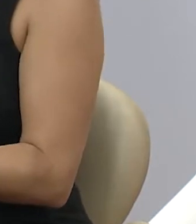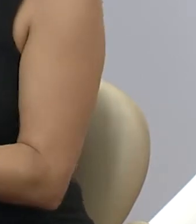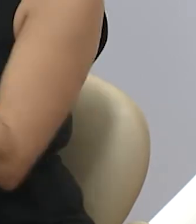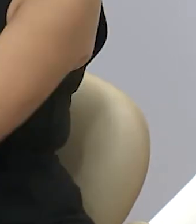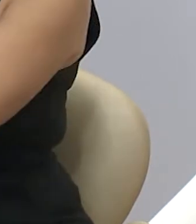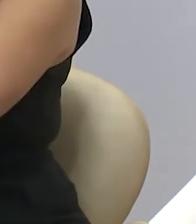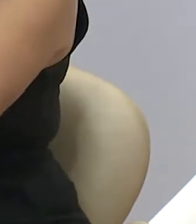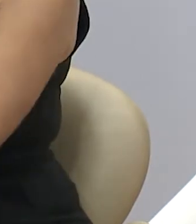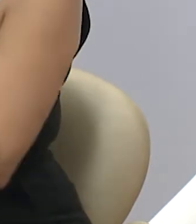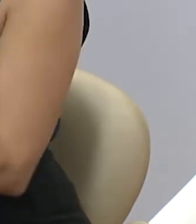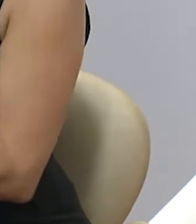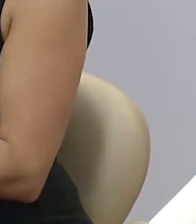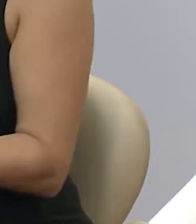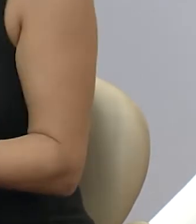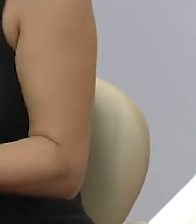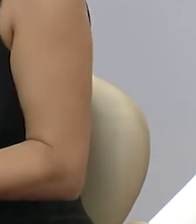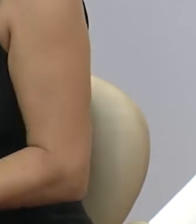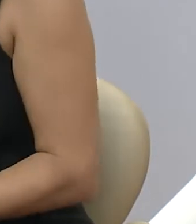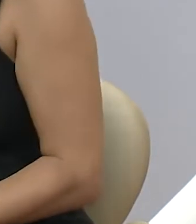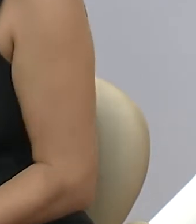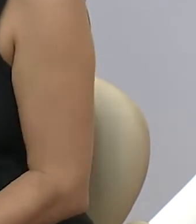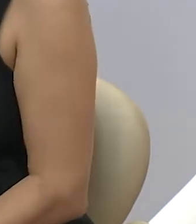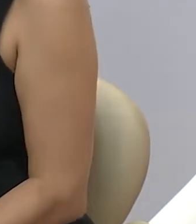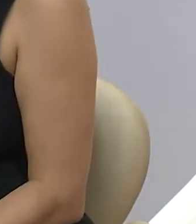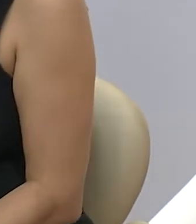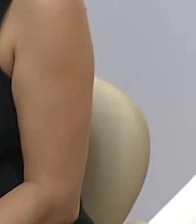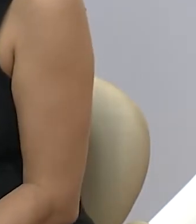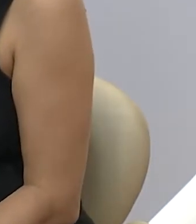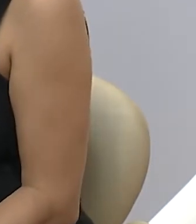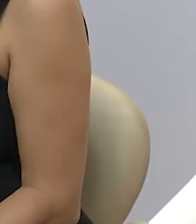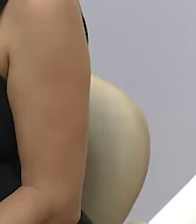importante. Mas são poucos os lugares, né?